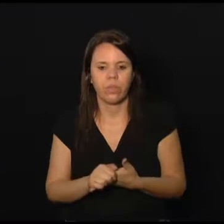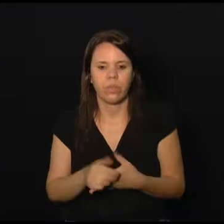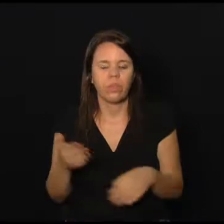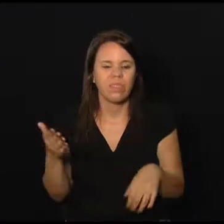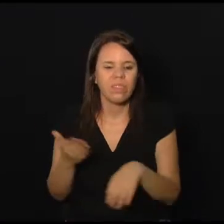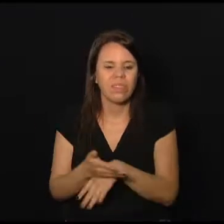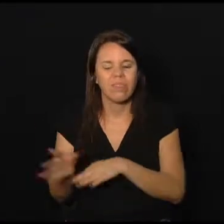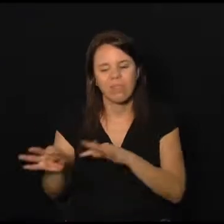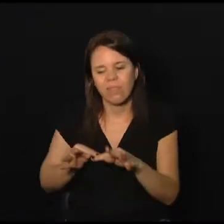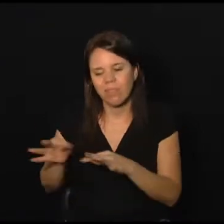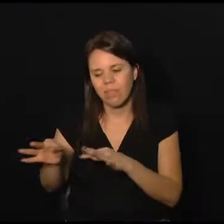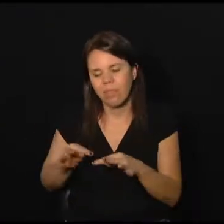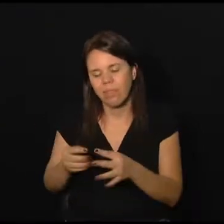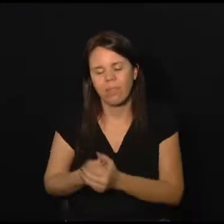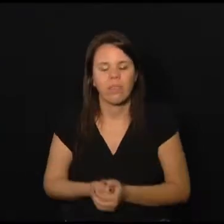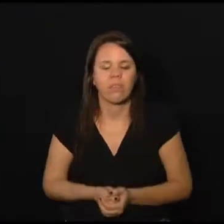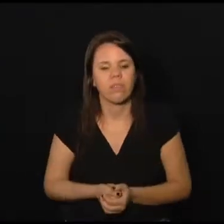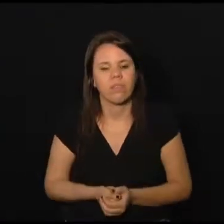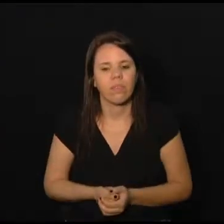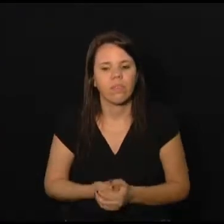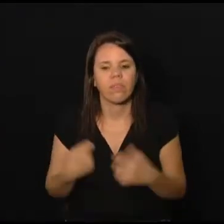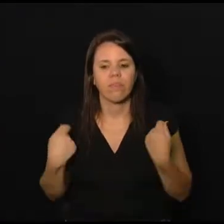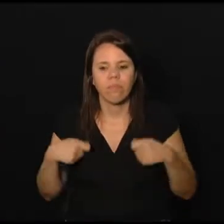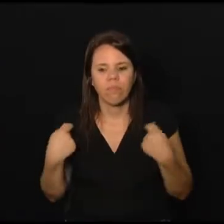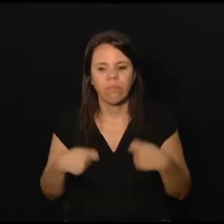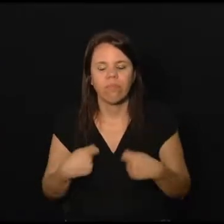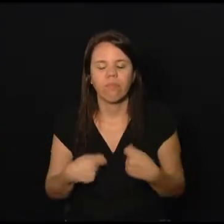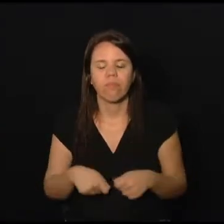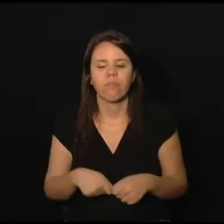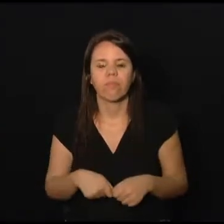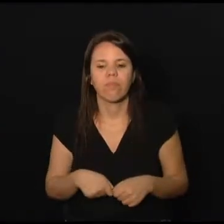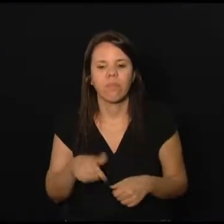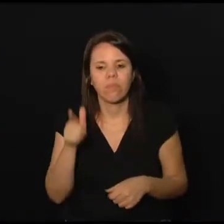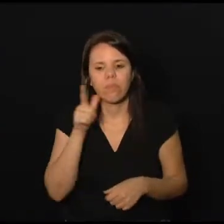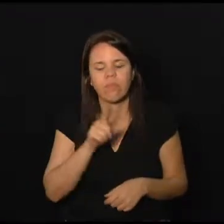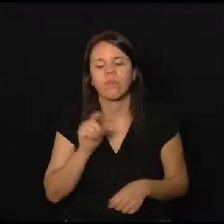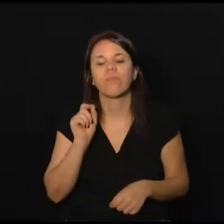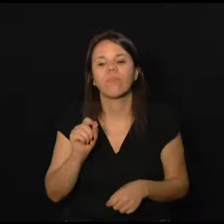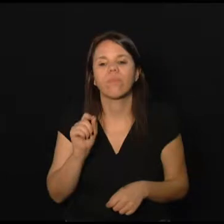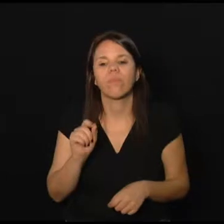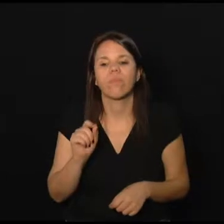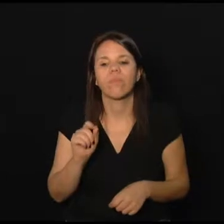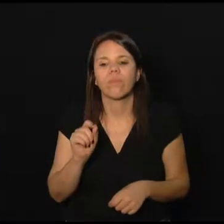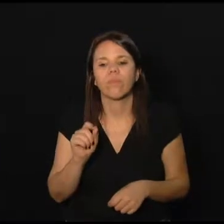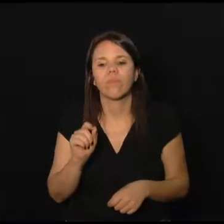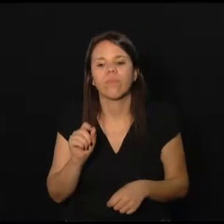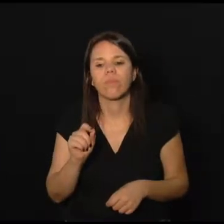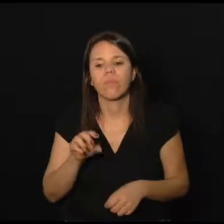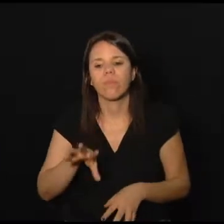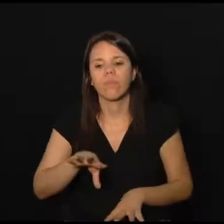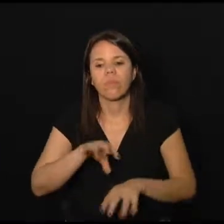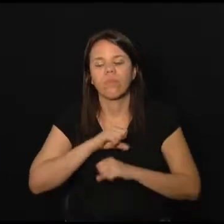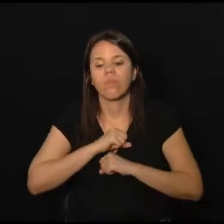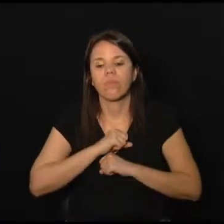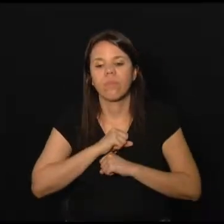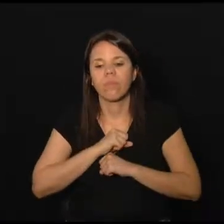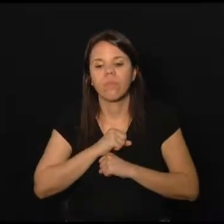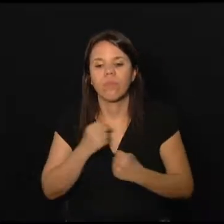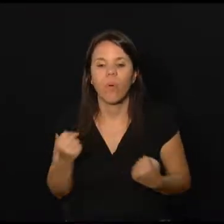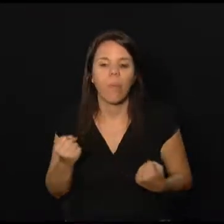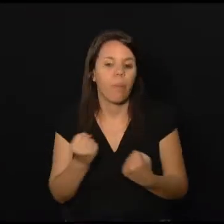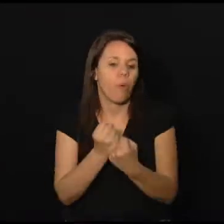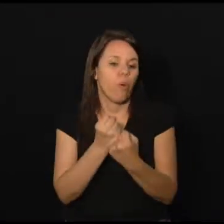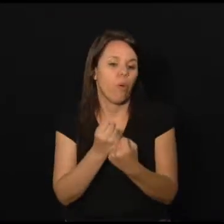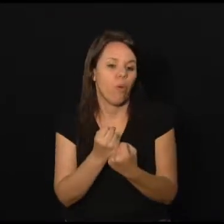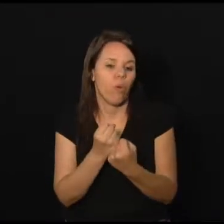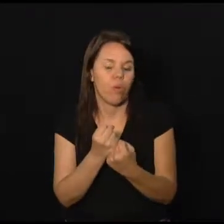em tratamento, né, ela precisa resgatar a base, em primeiro lugar. Porque se uma família é